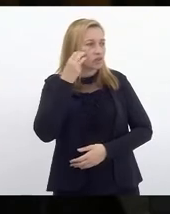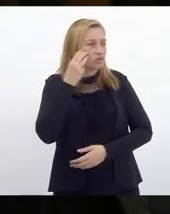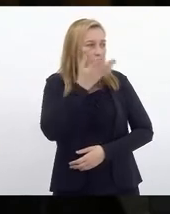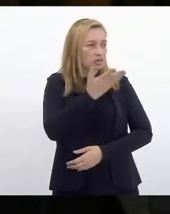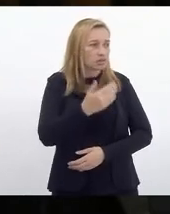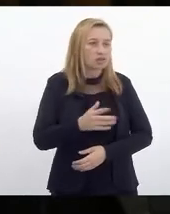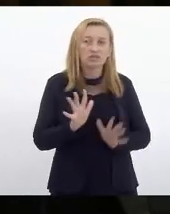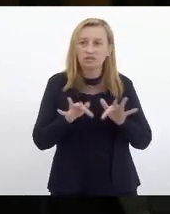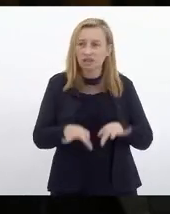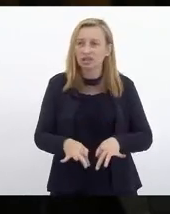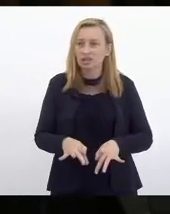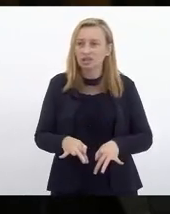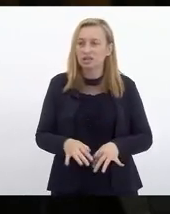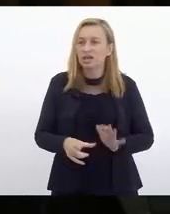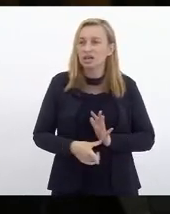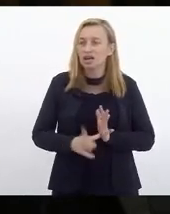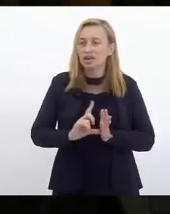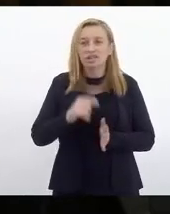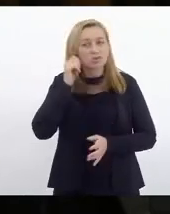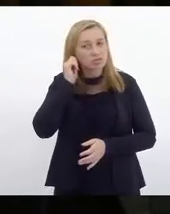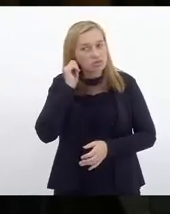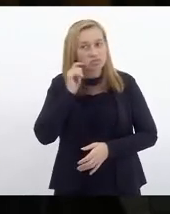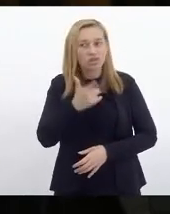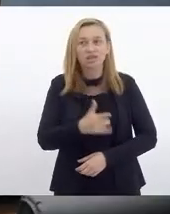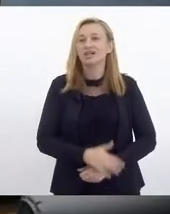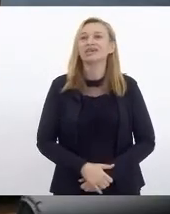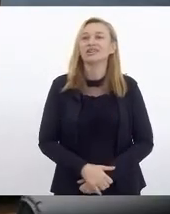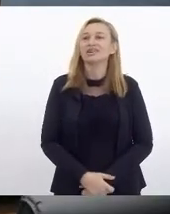E termino, meu deputado, antes que a senhora puxe minha orelha.